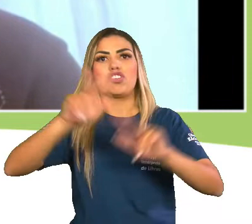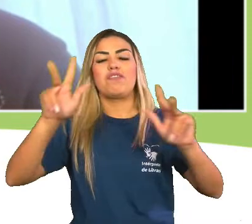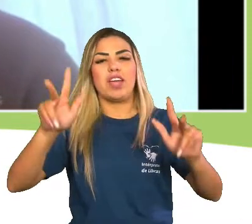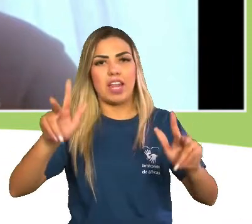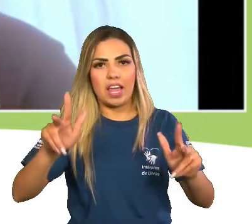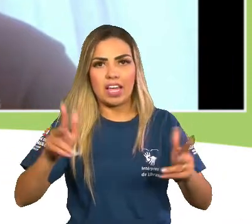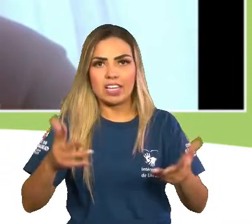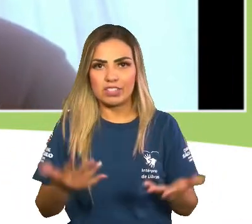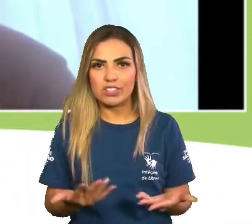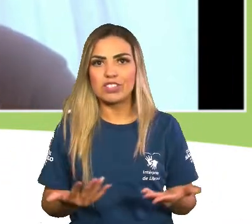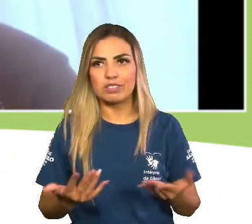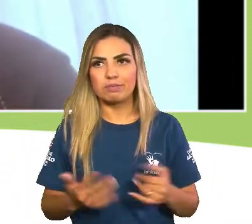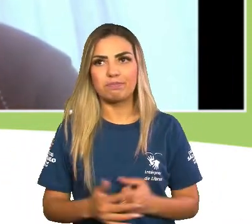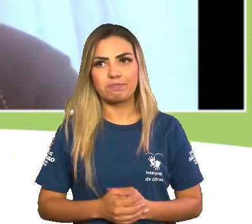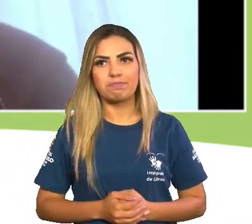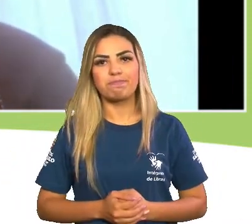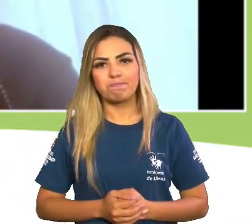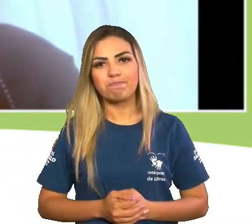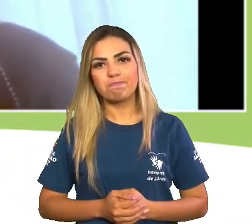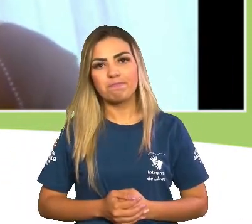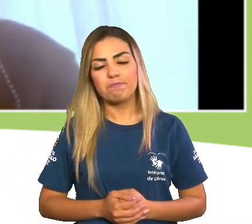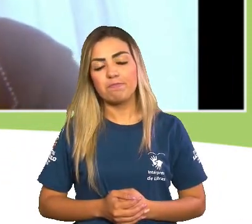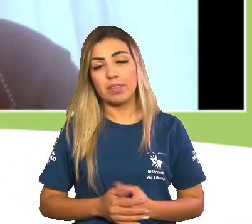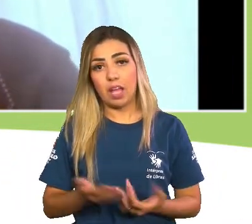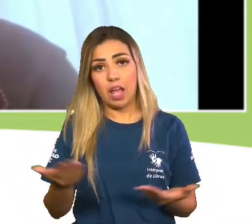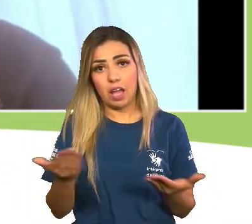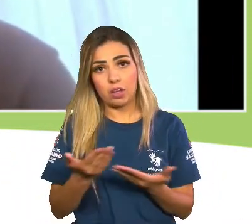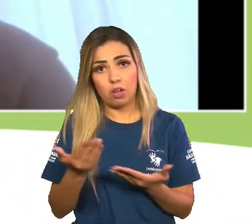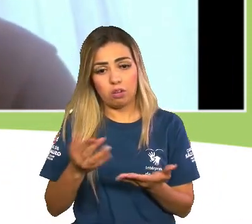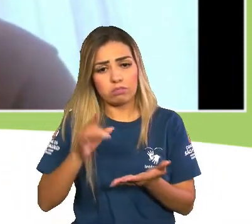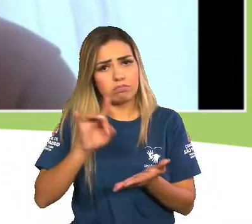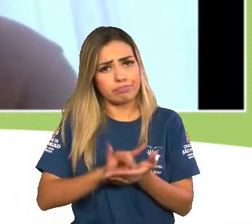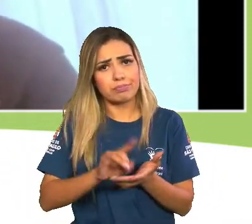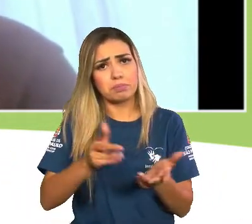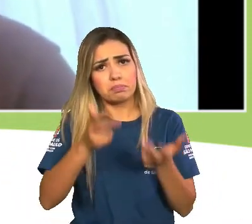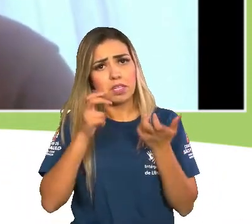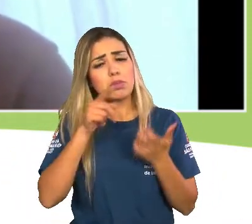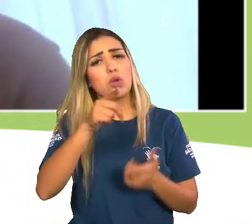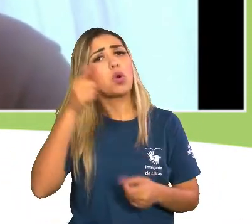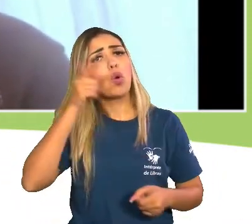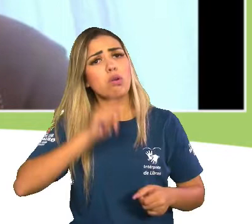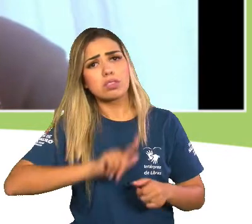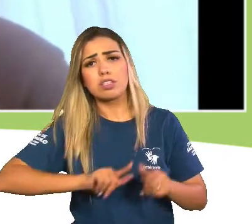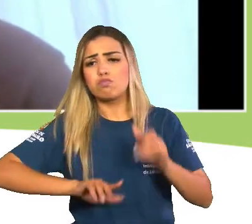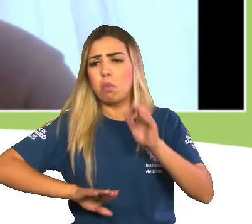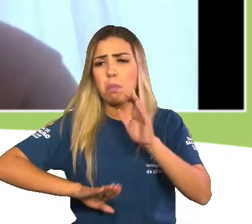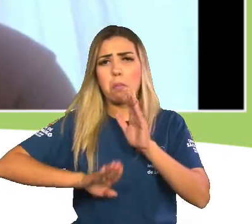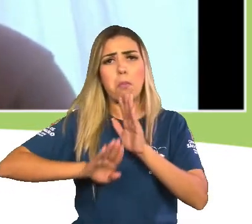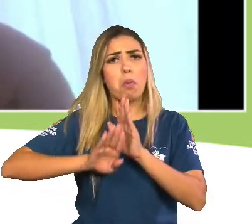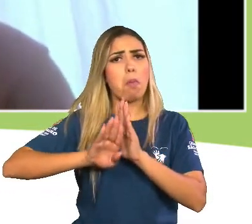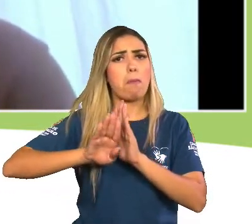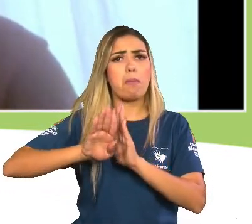mesmo que pequena, e que na realidade ele já conquistou muito, muito, muito mais